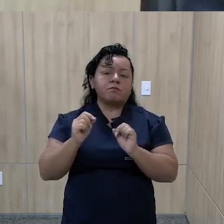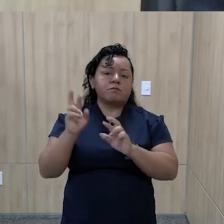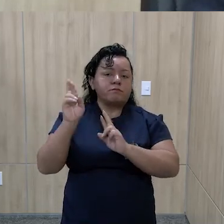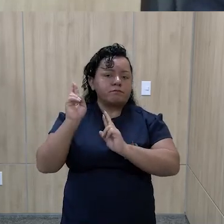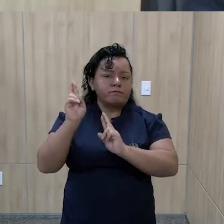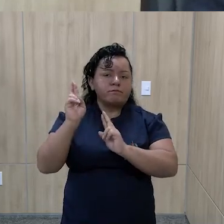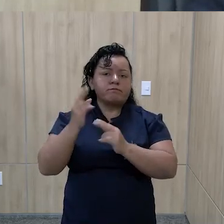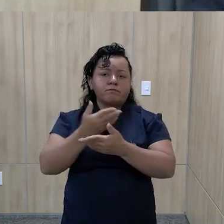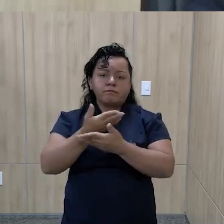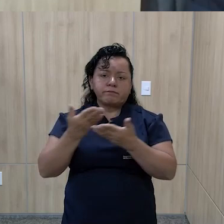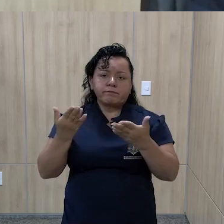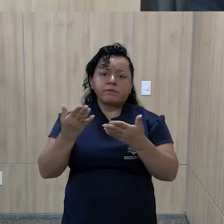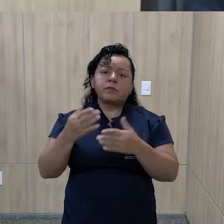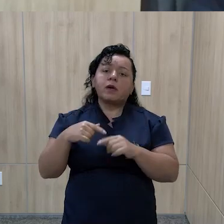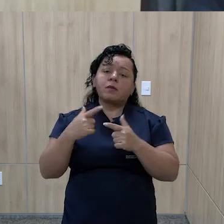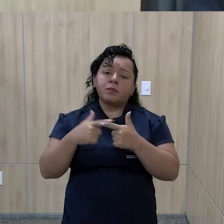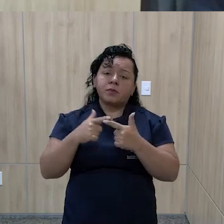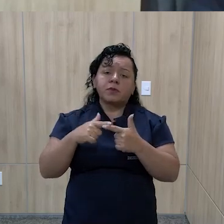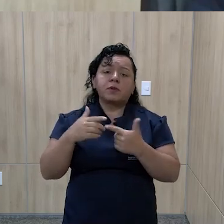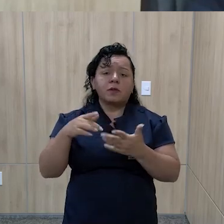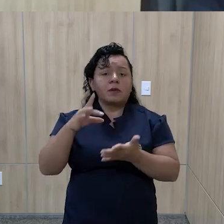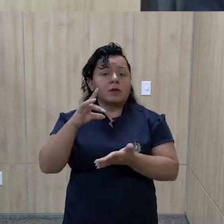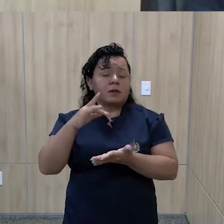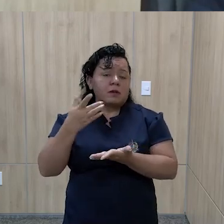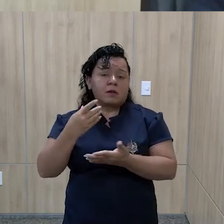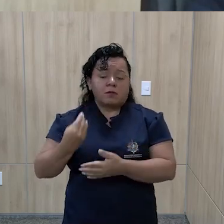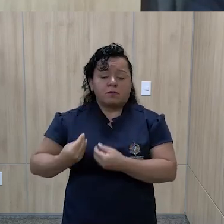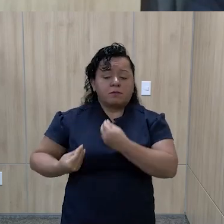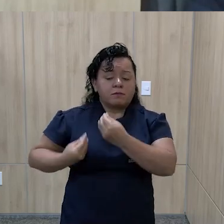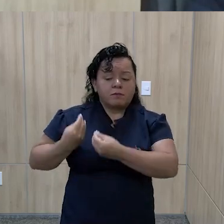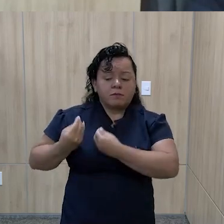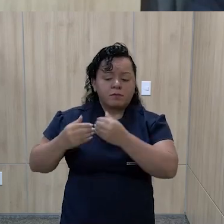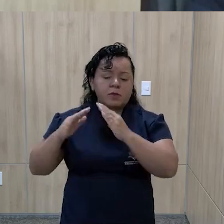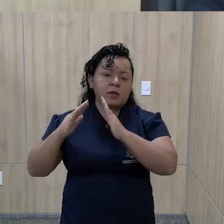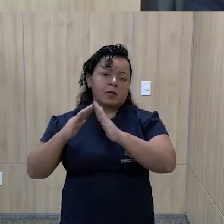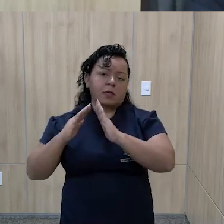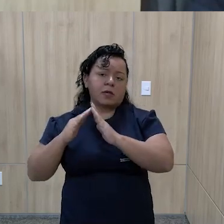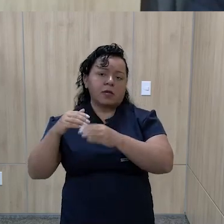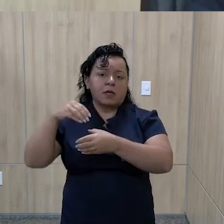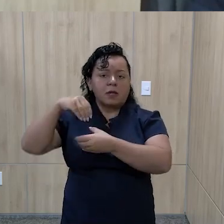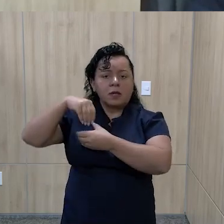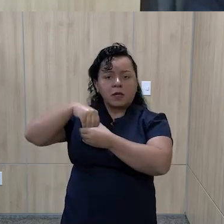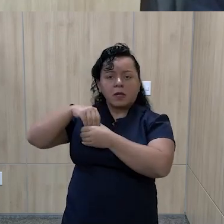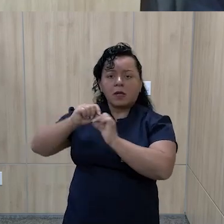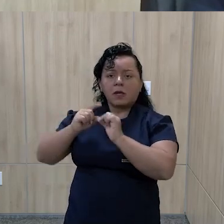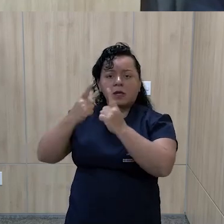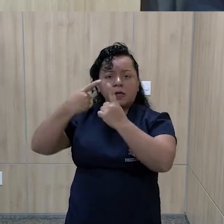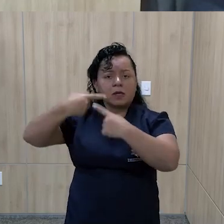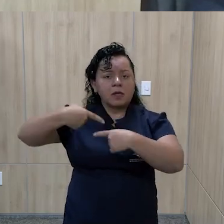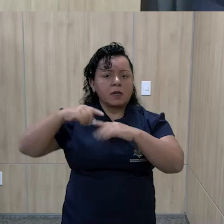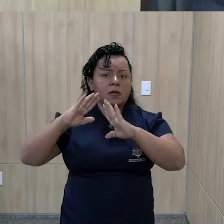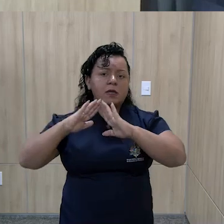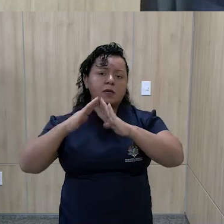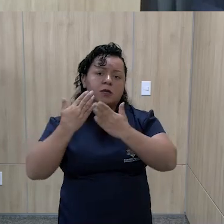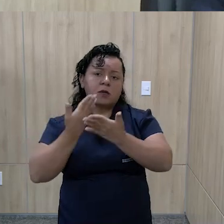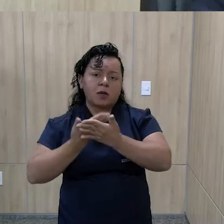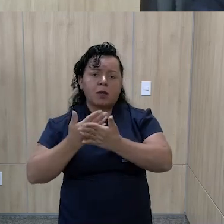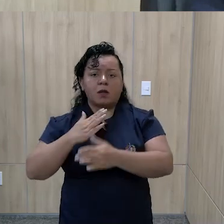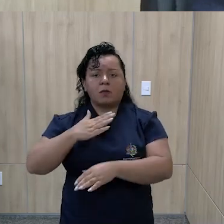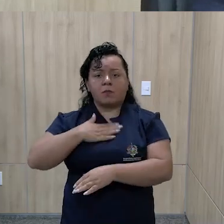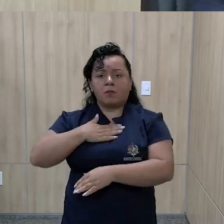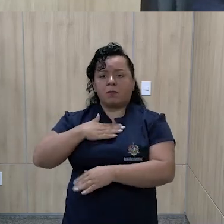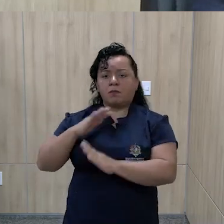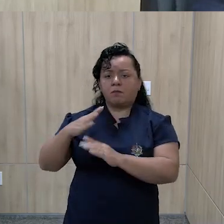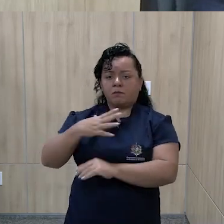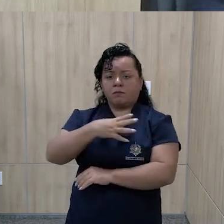porque é uma realidade que eu vivo dentro da minha casa os desafios na escola do meu filho de achar